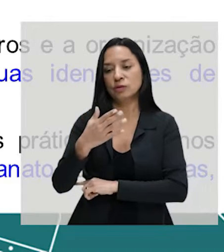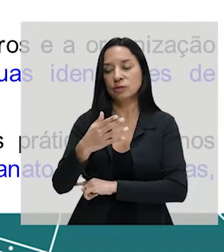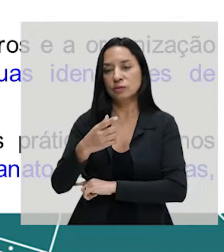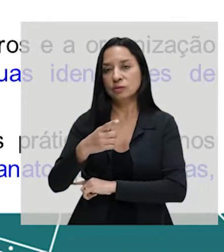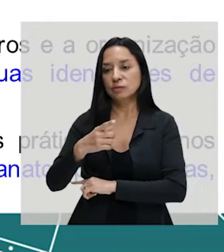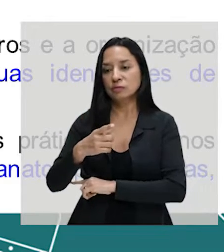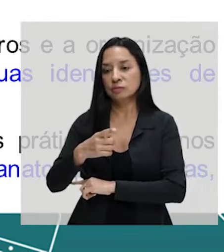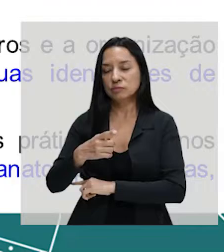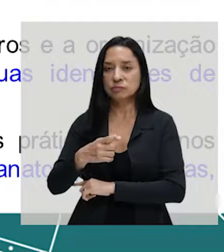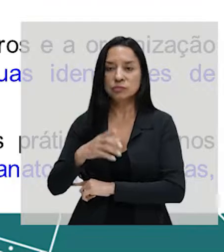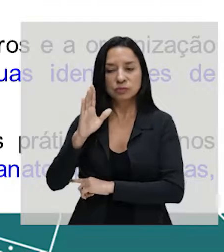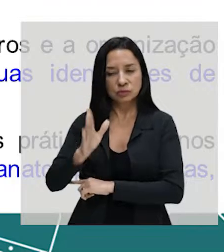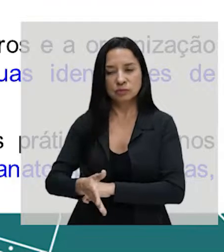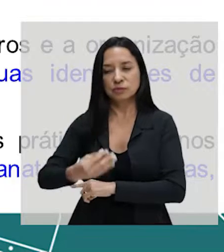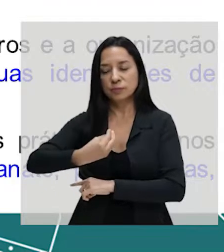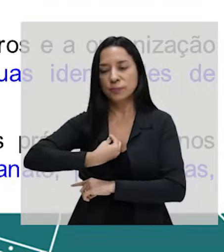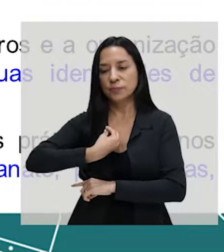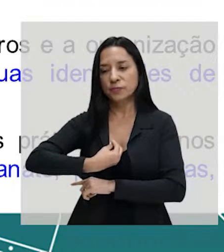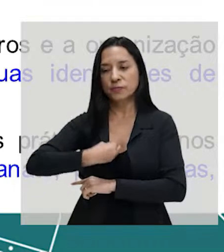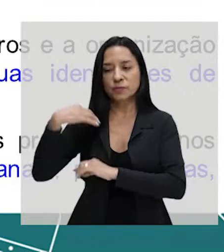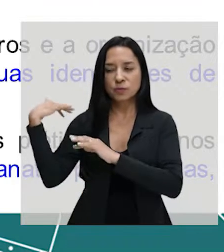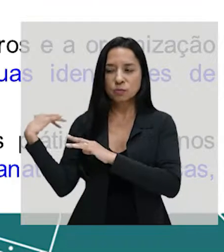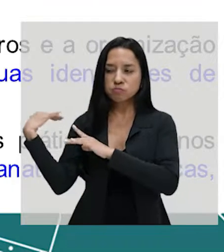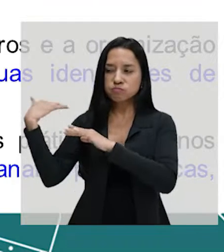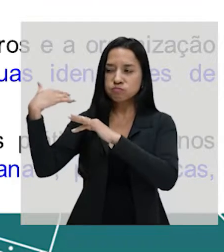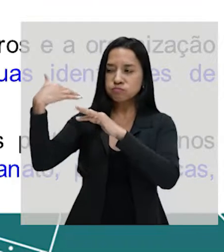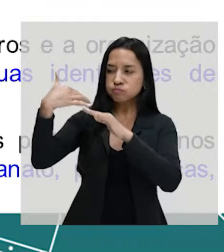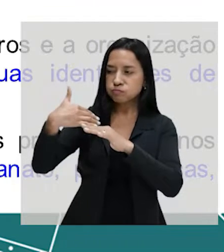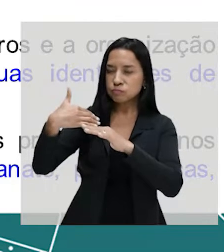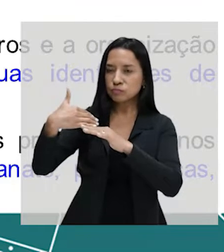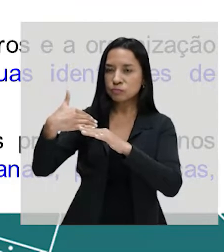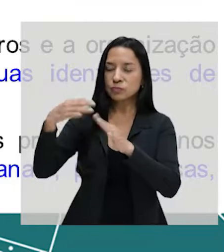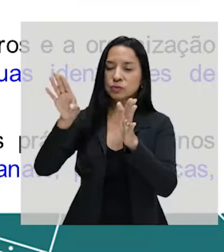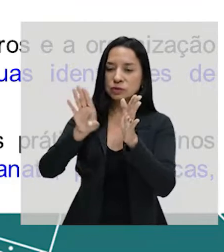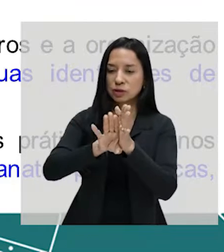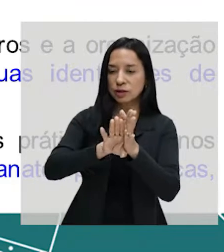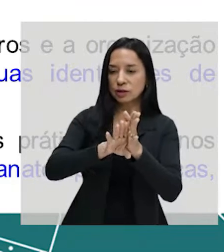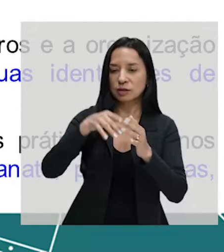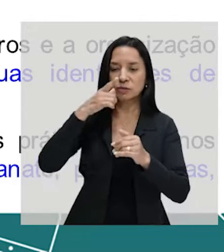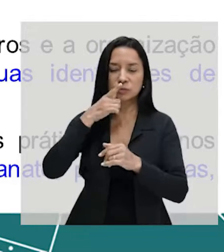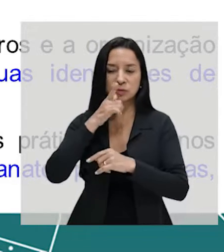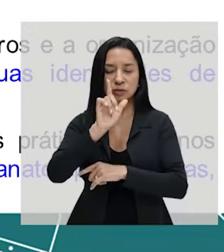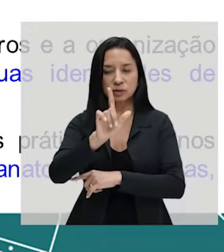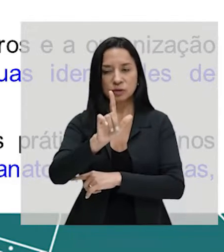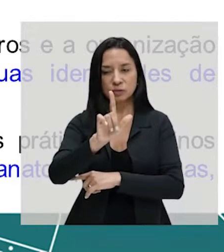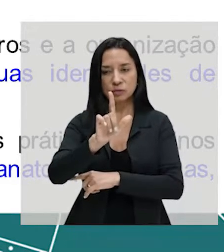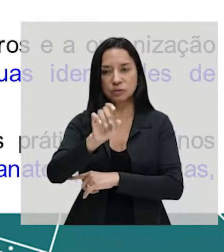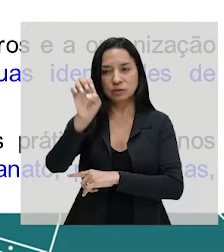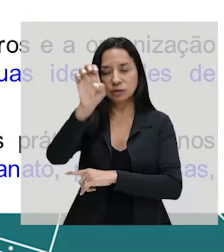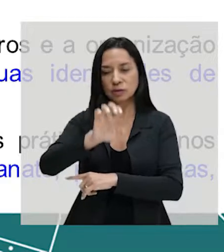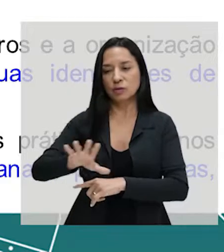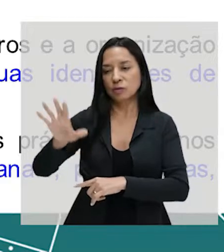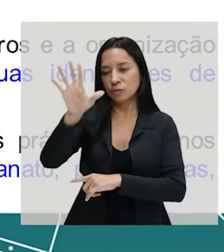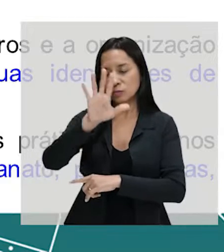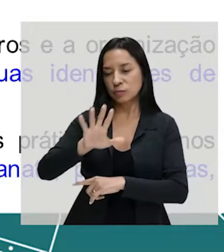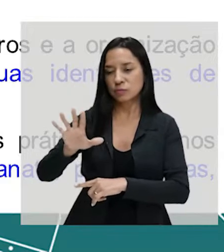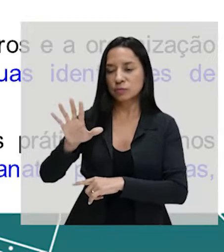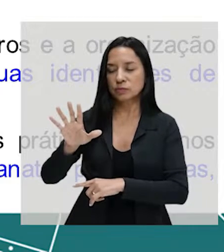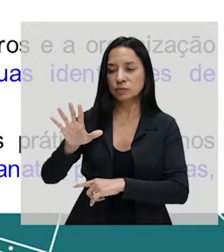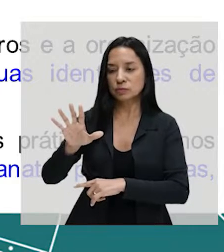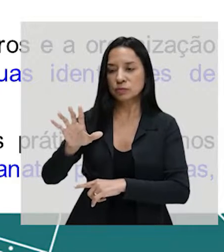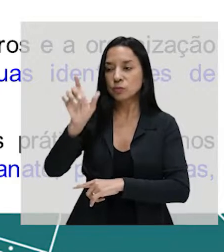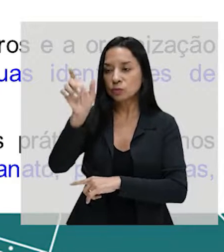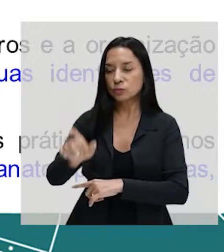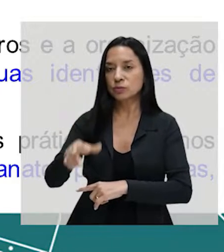estavam presente há muito tempo antes da chegada desse computadores desses colonizadores europeus